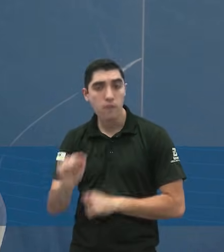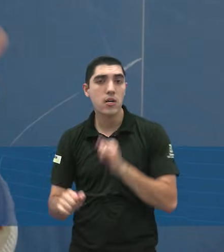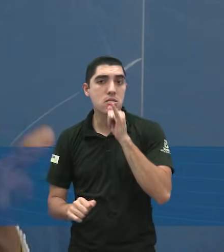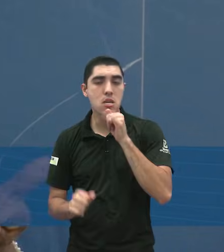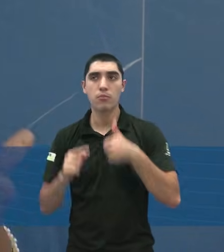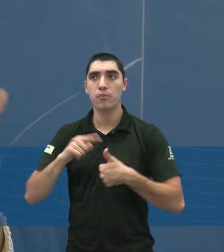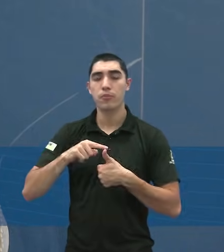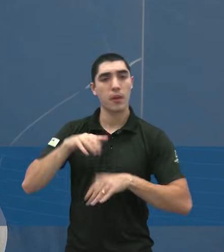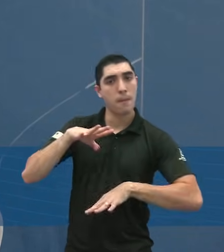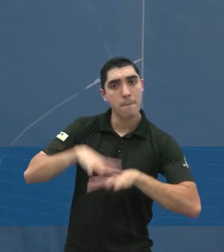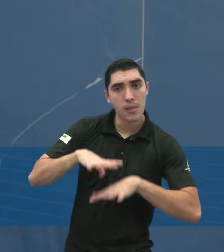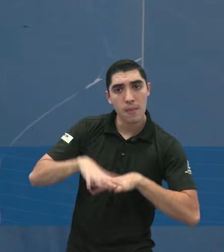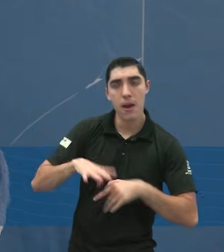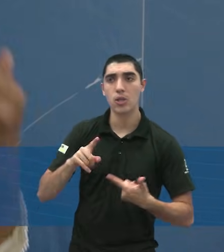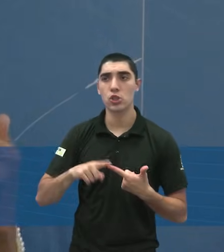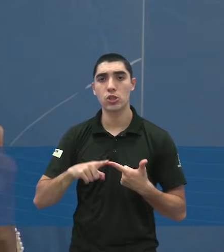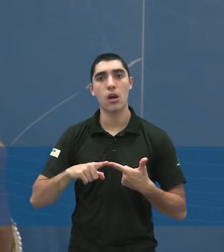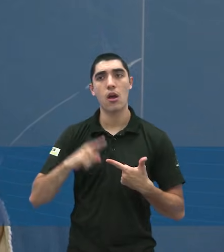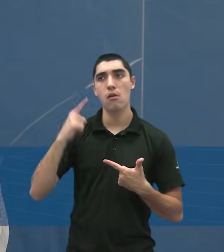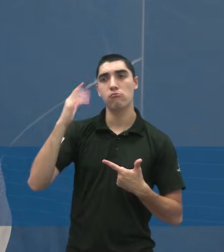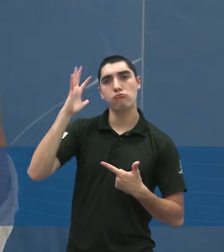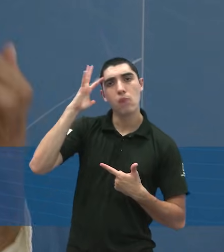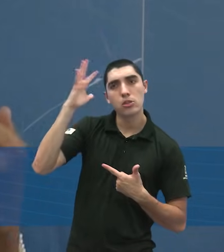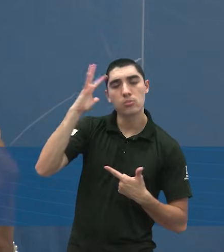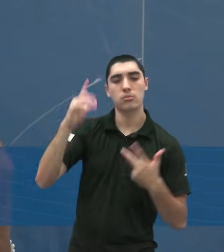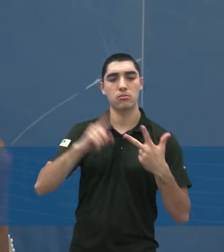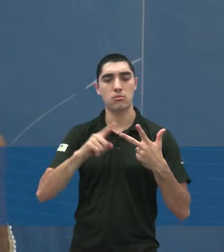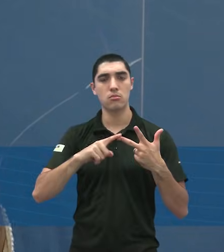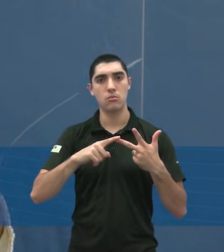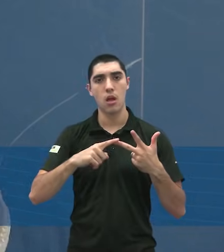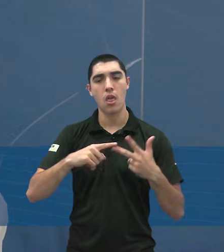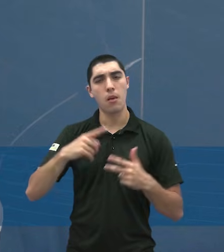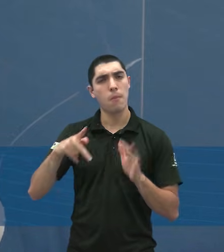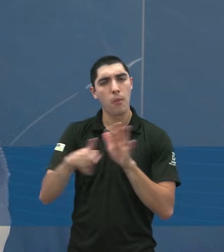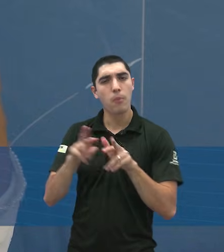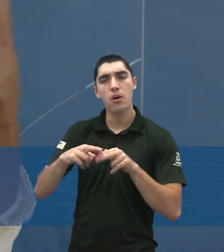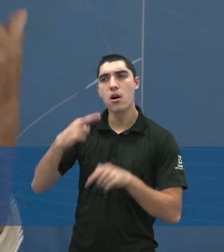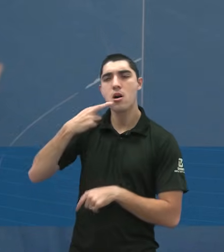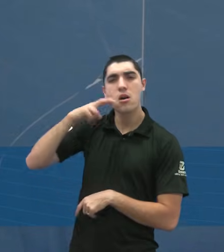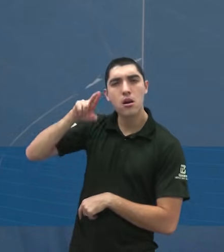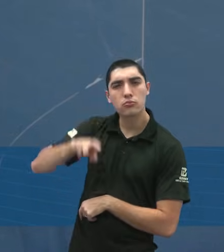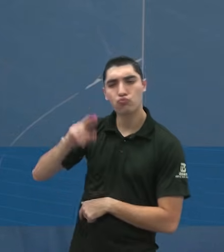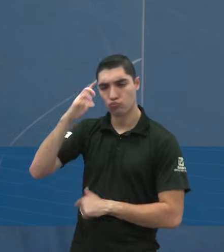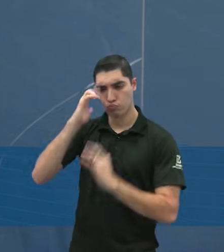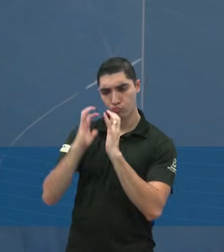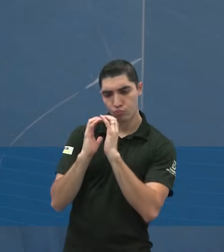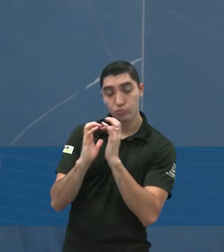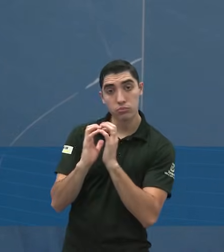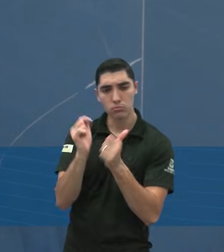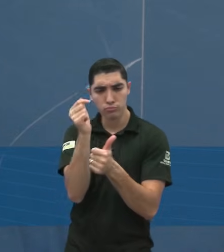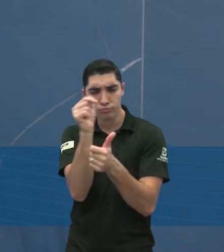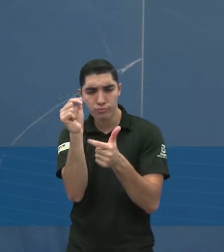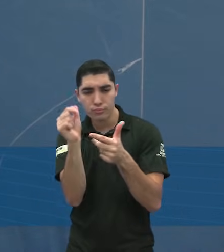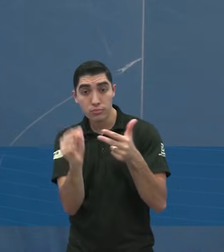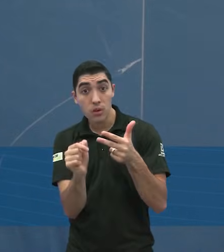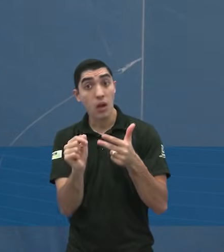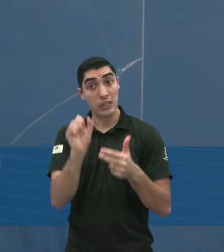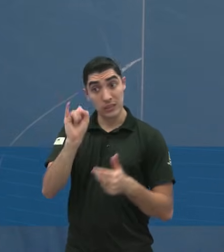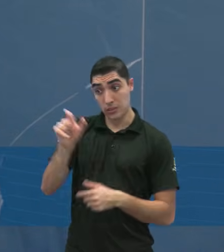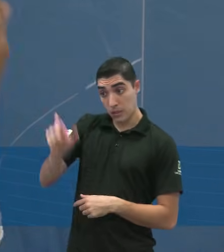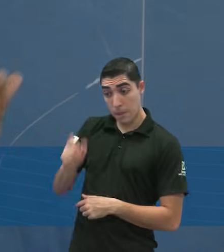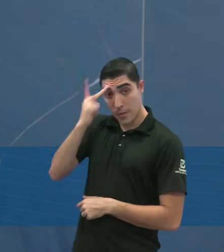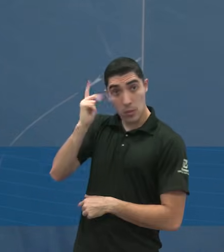da matemática, do pensamento, do raciocínio, e todos esses olhares, esses recortes só